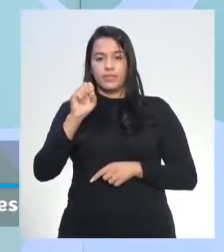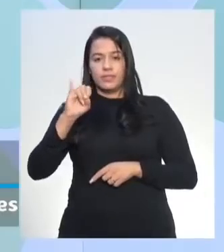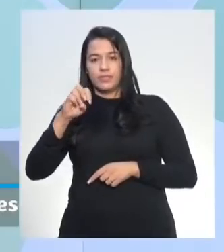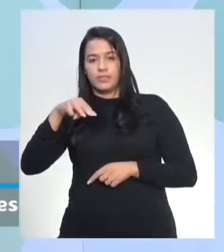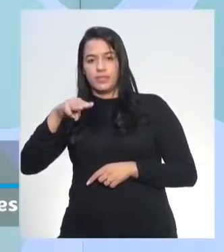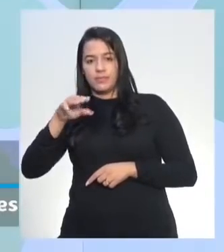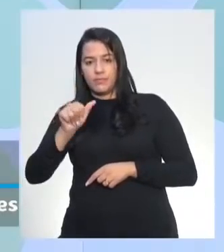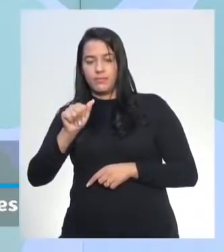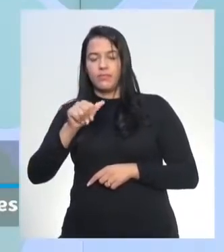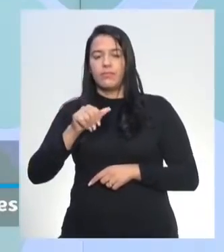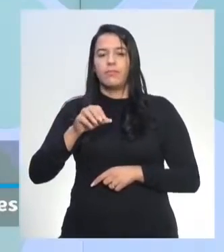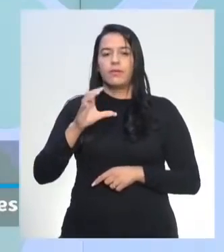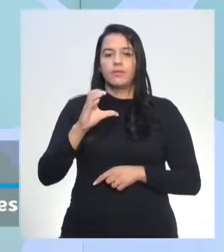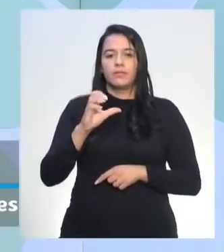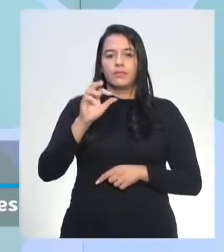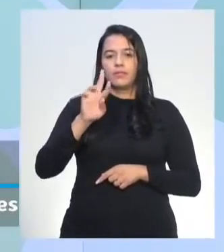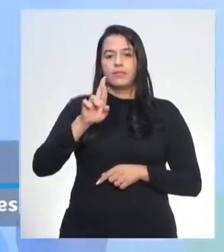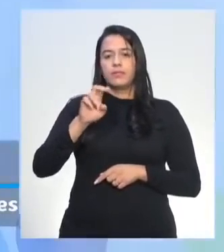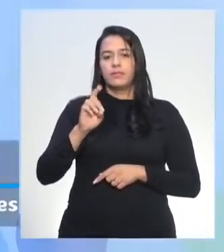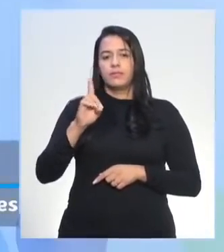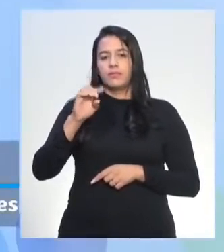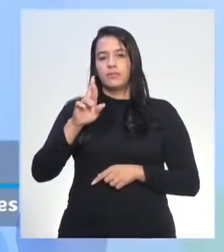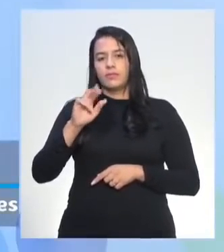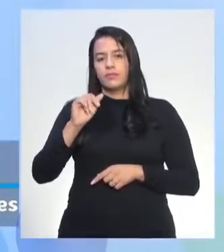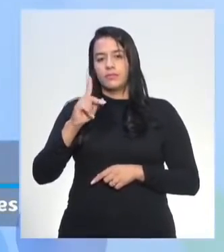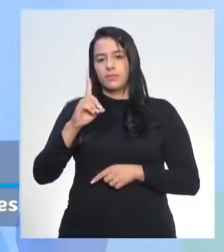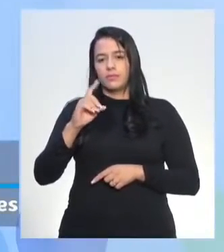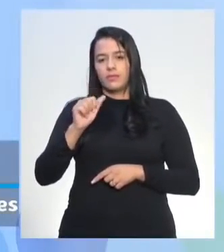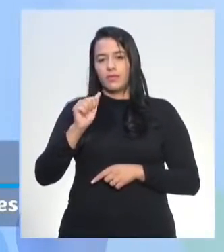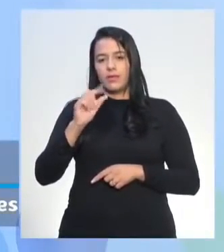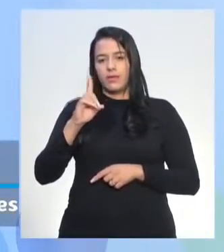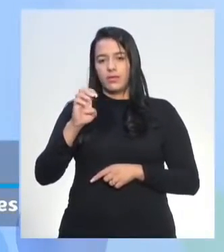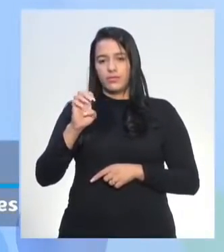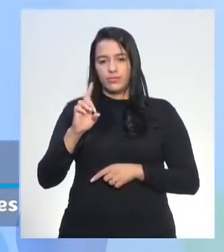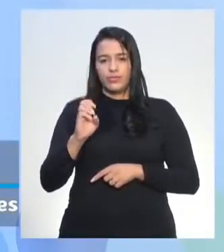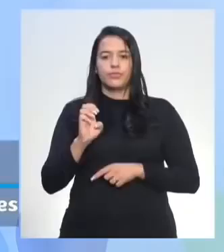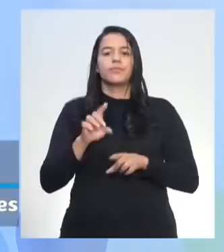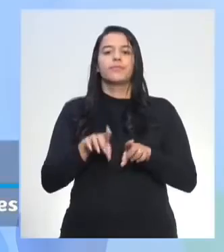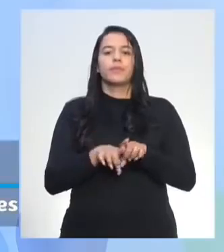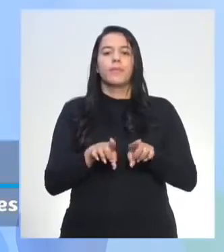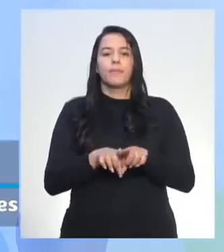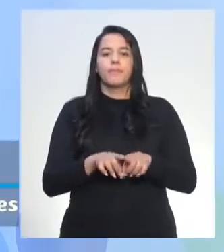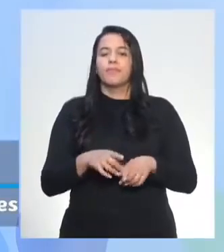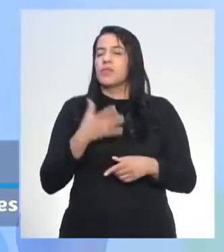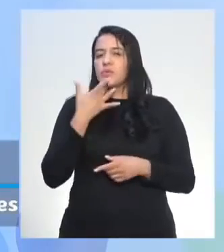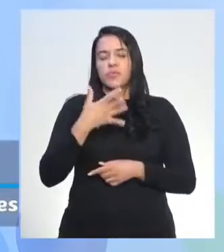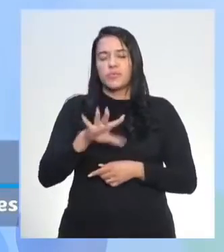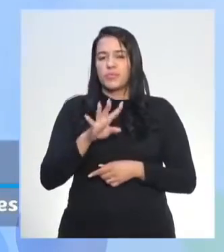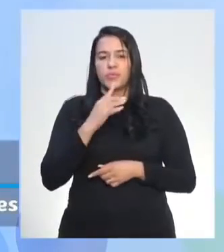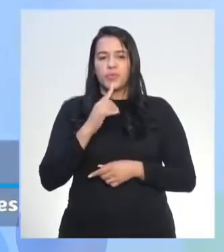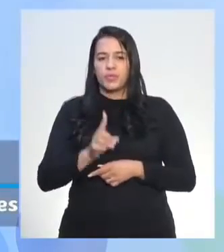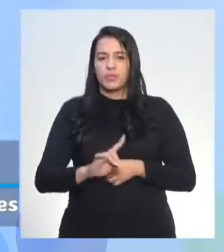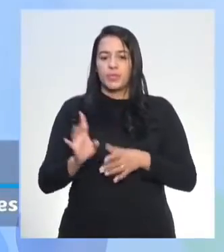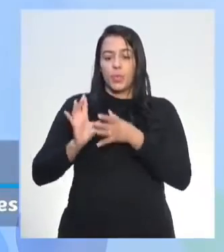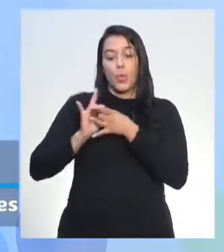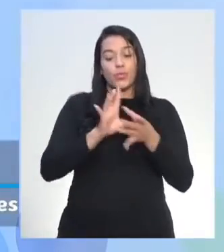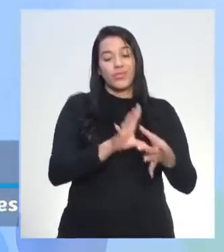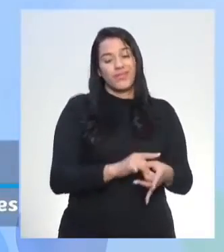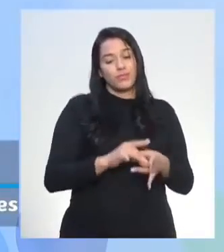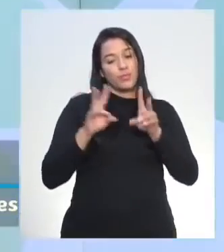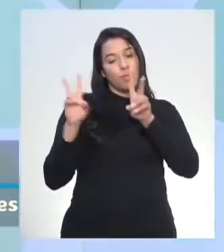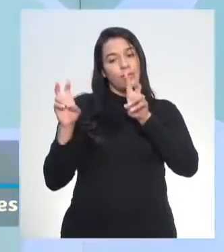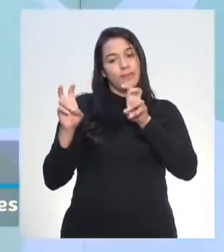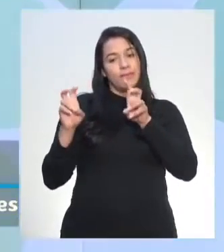se alguém lembrar, pode mandar no chat para a gente. Eles colocaram no contexto, não conseguiram entender o que significa Santíssima Trindade. No contexto. Então, olha só, se